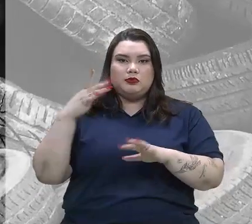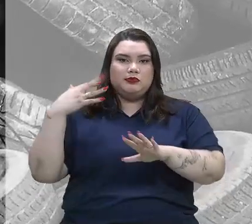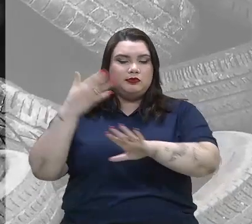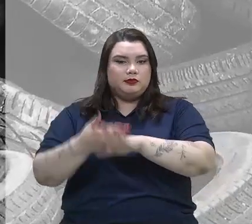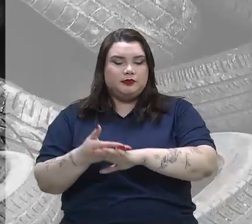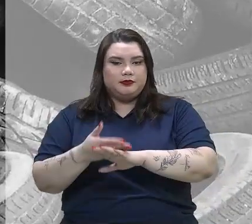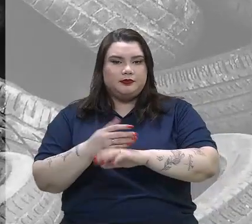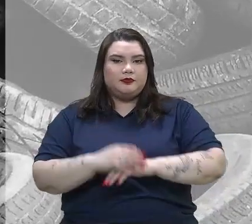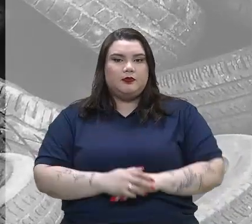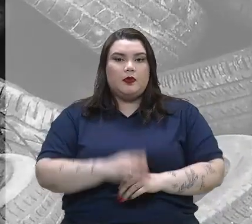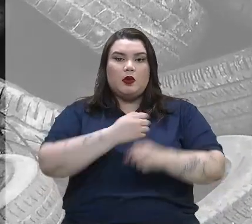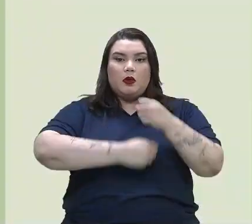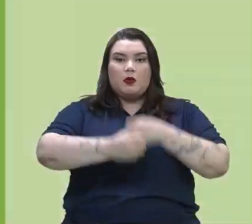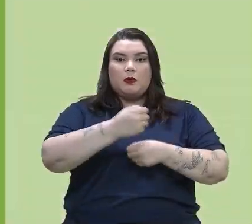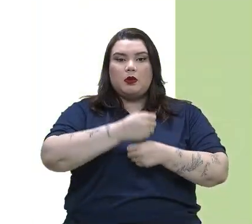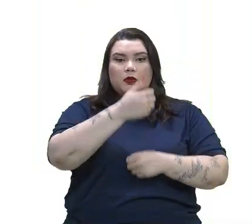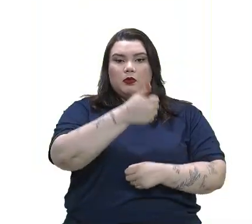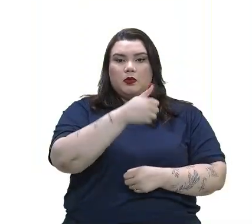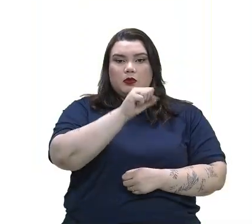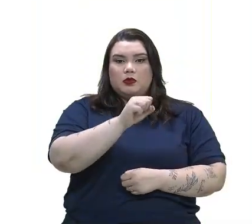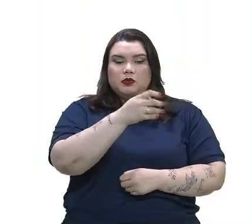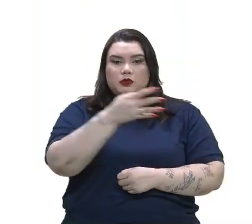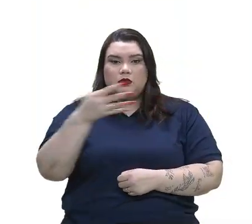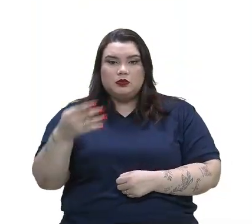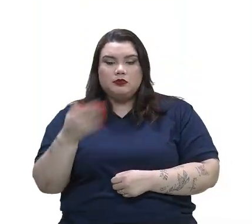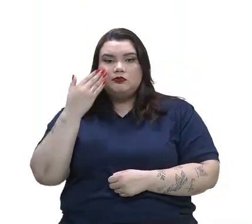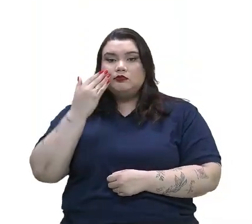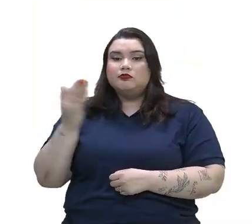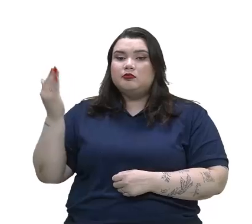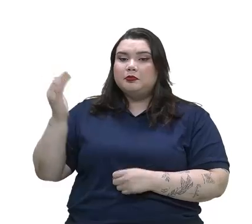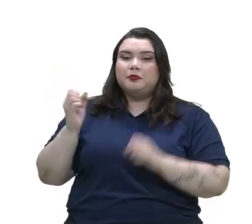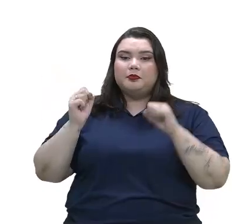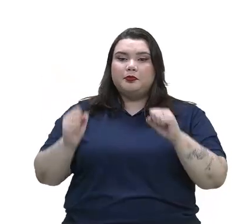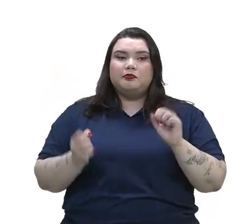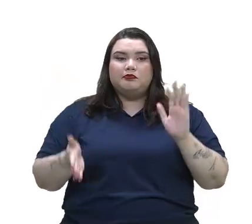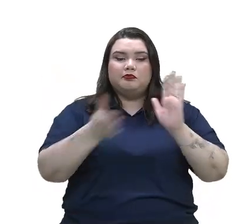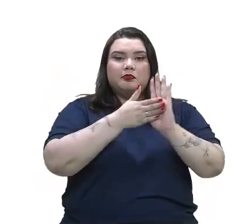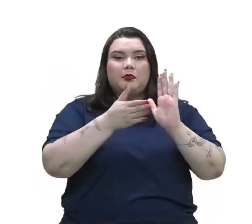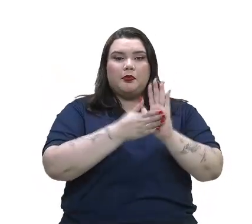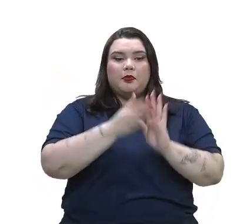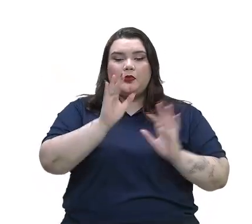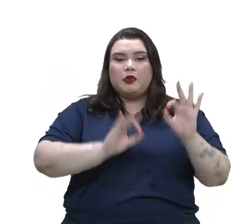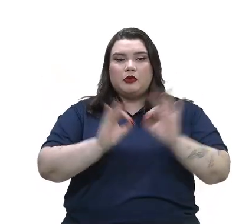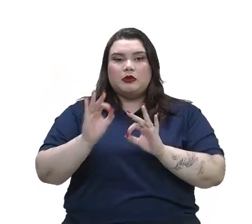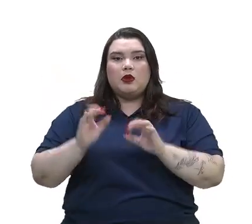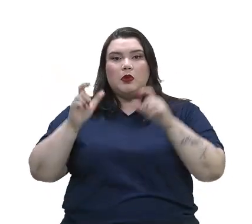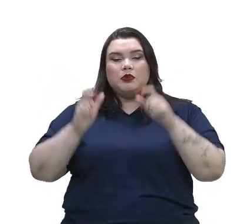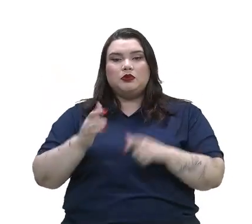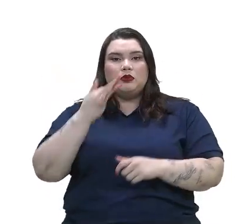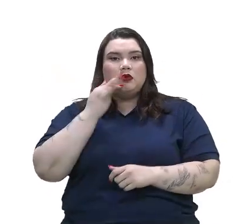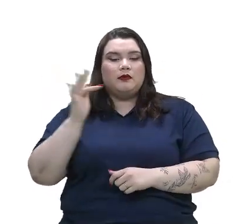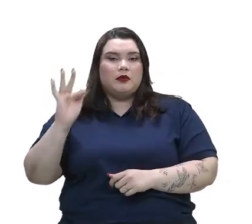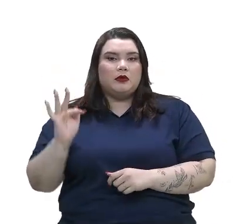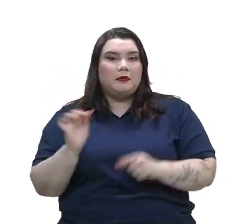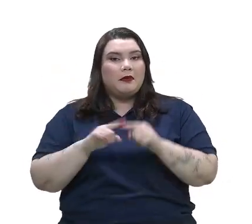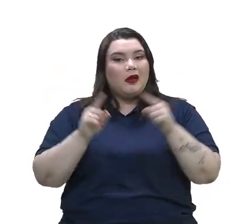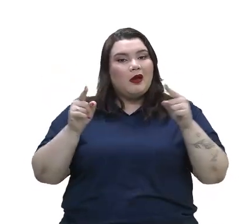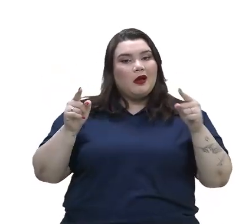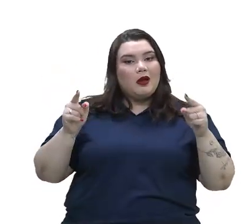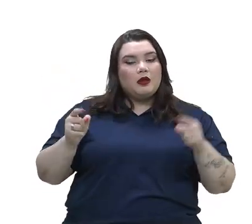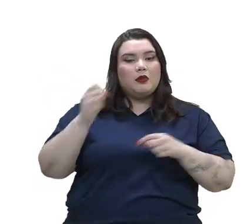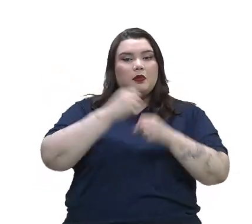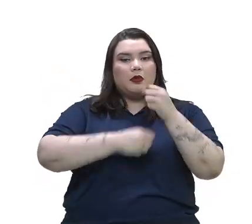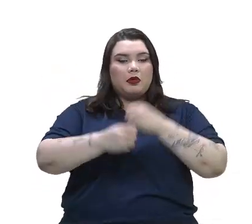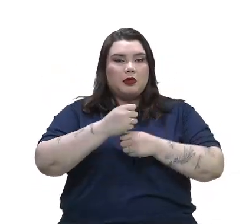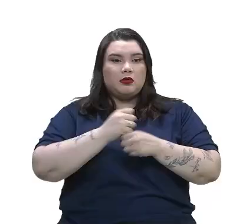Em 1844, Goodyear conseguiu patentear o seu processo de vulcanização na França. Entretanto, no mesmo